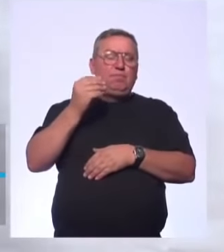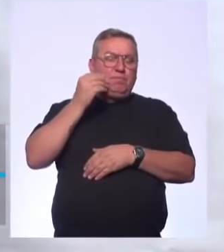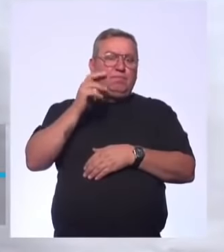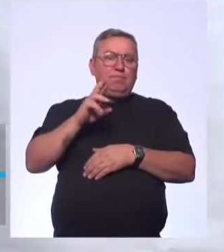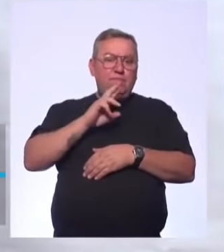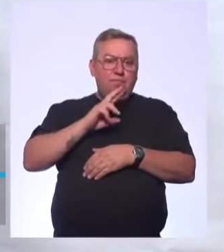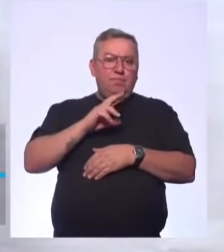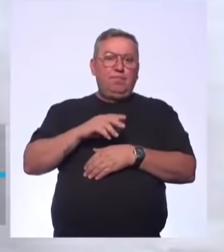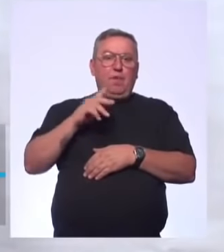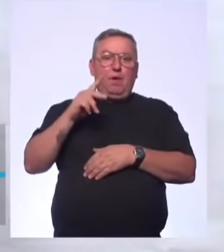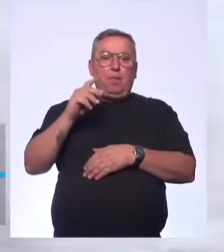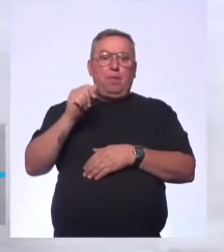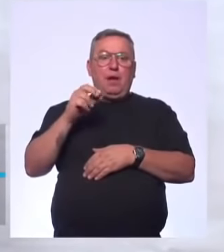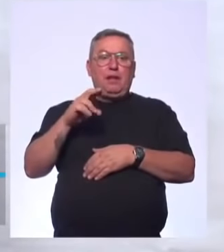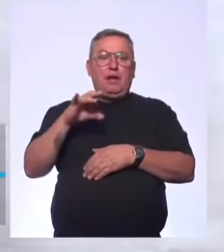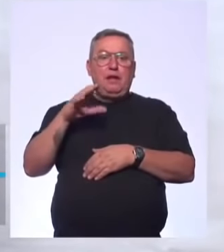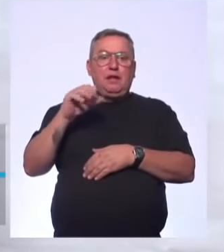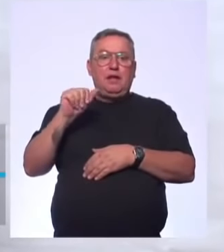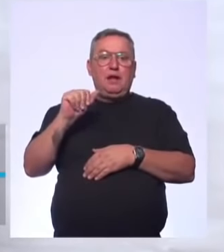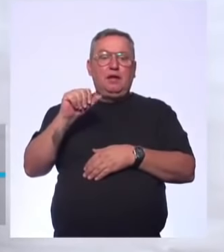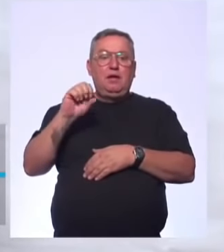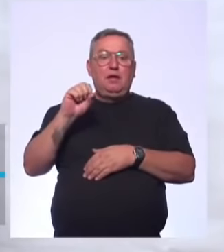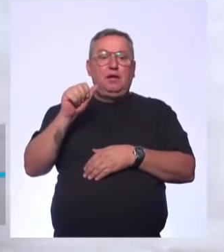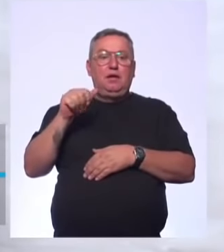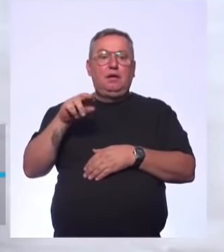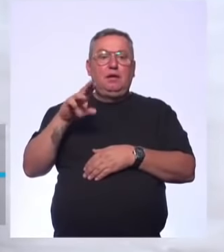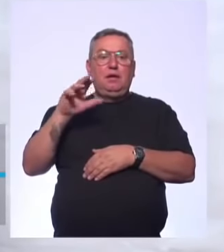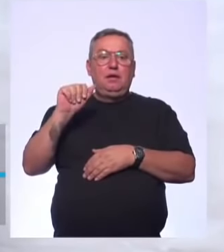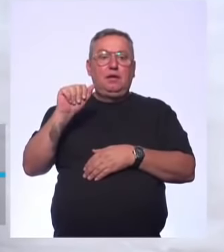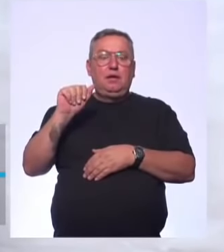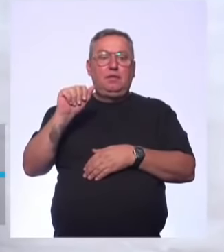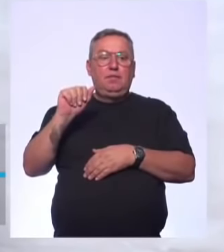sim. A Patrícia, a Sandra, da escola